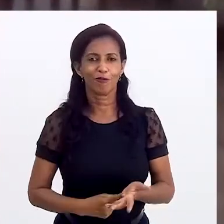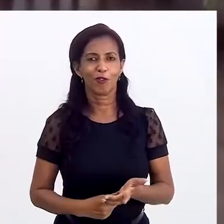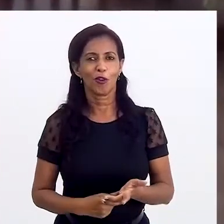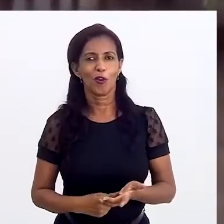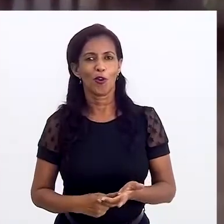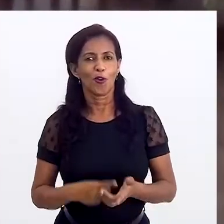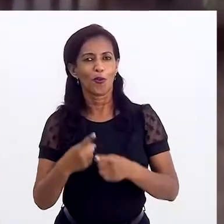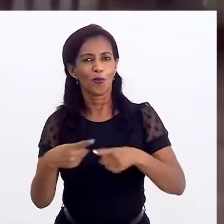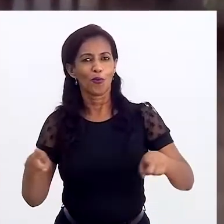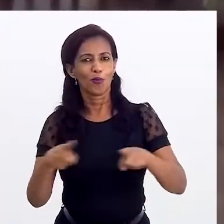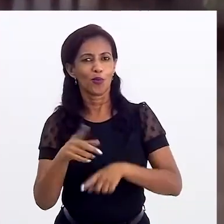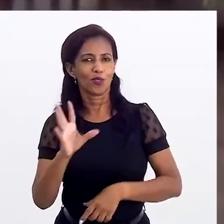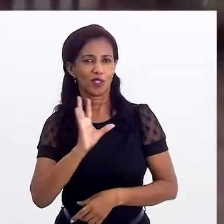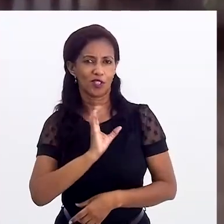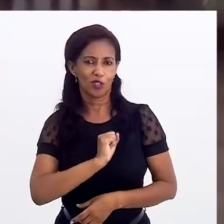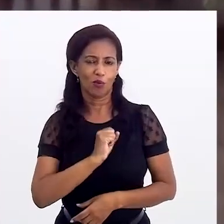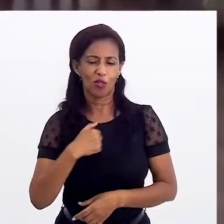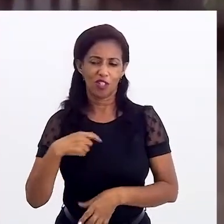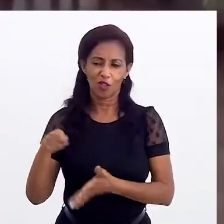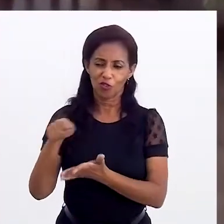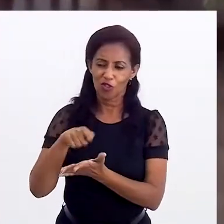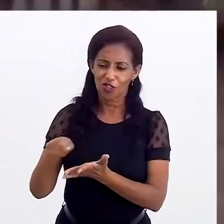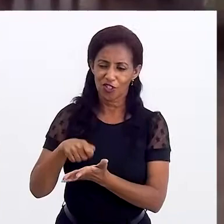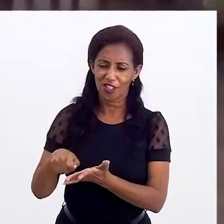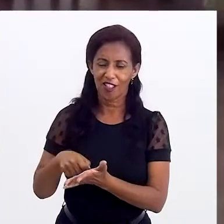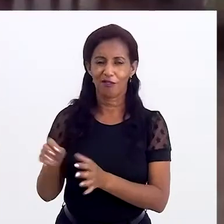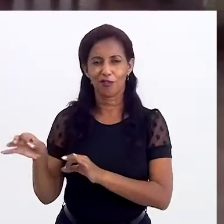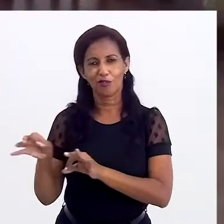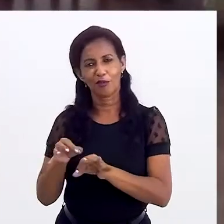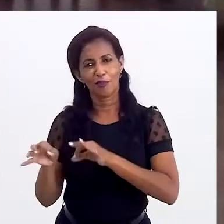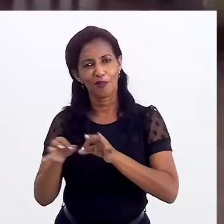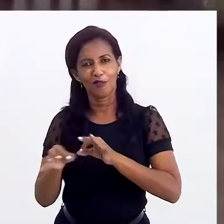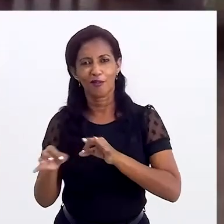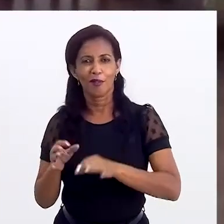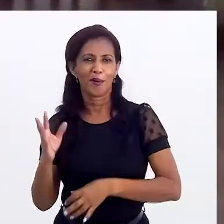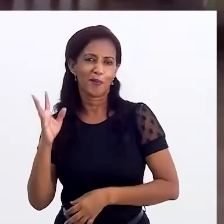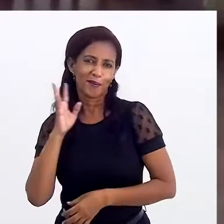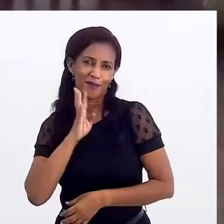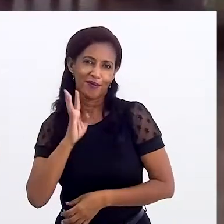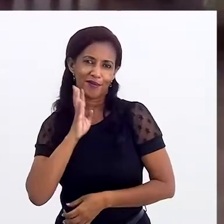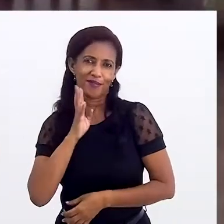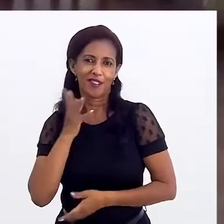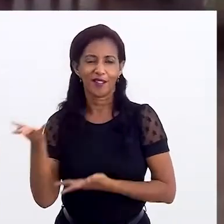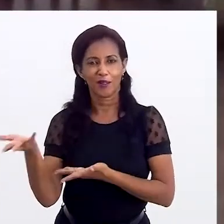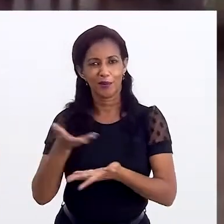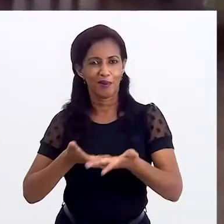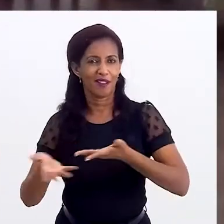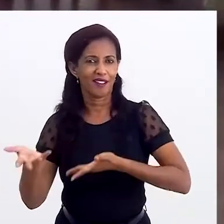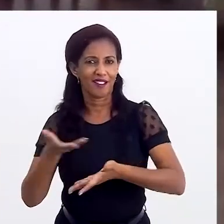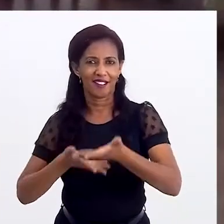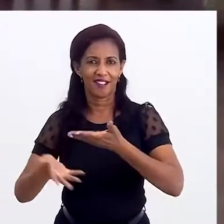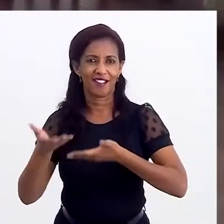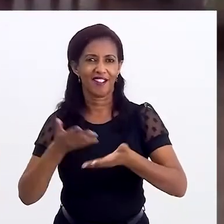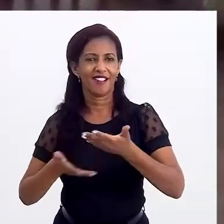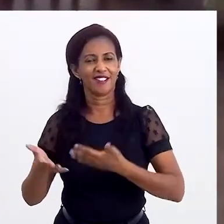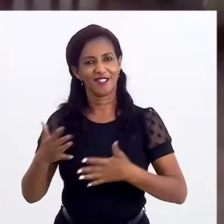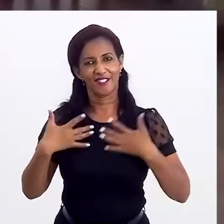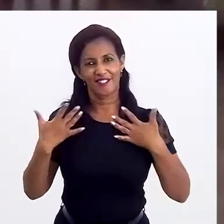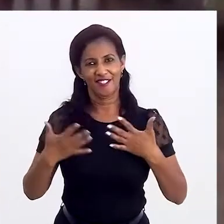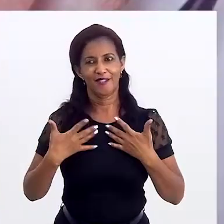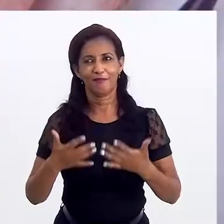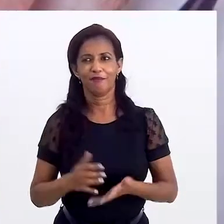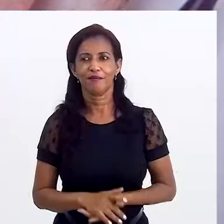de amor. E eu escrevo sempre de uma maneira bem humorada, então é uma relação de amor bastante